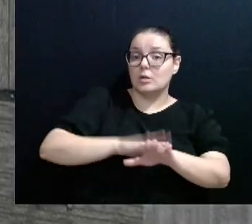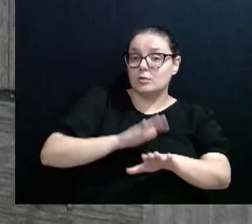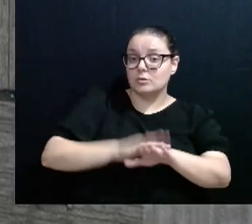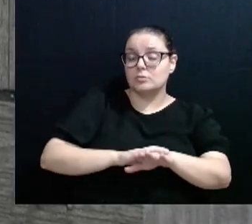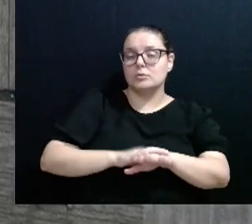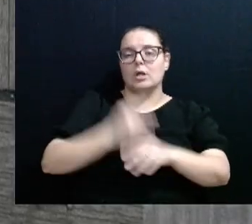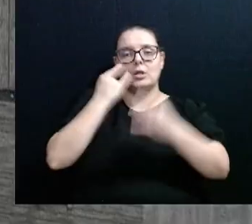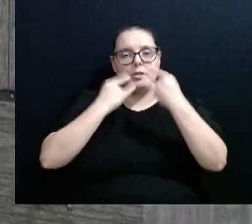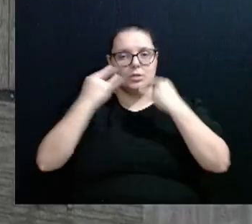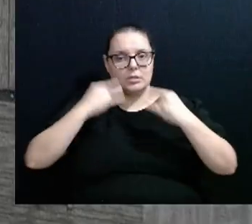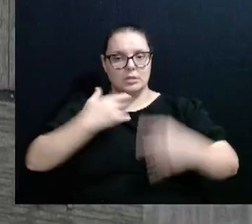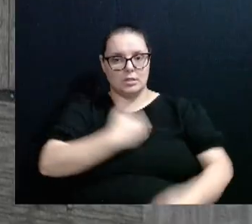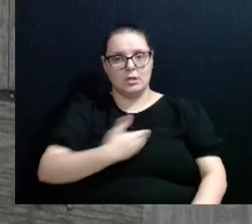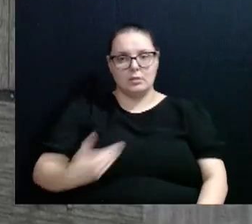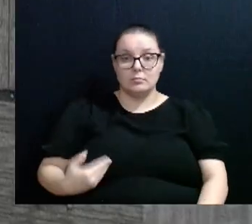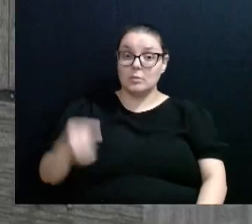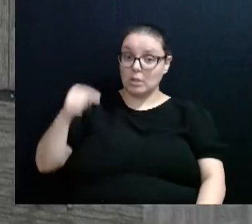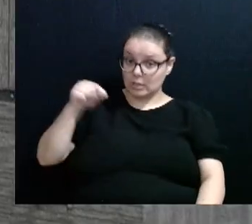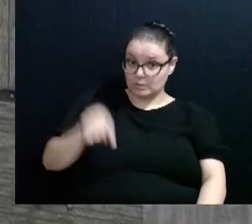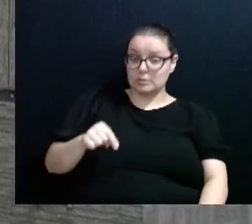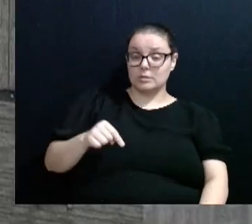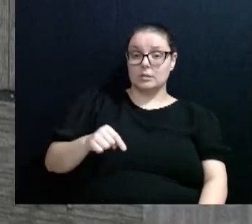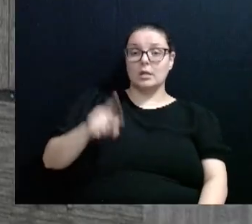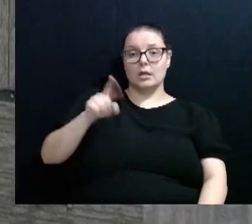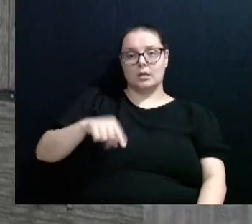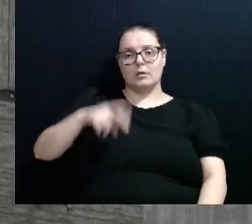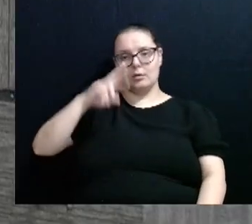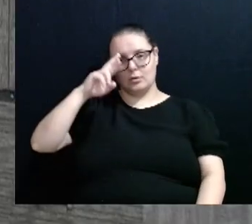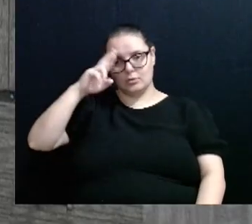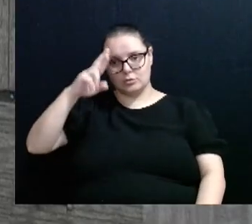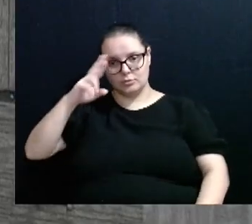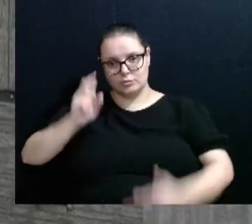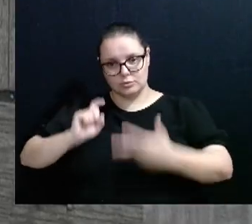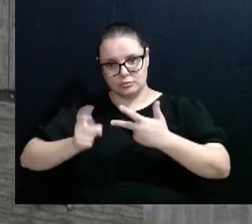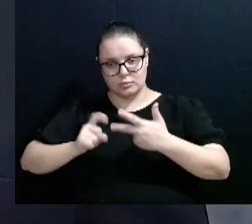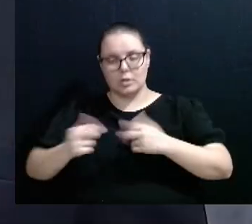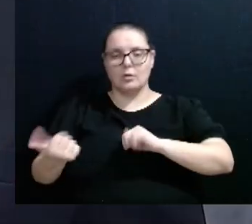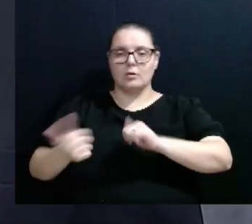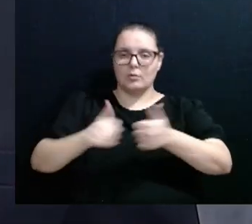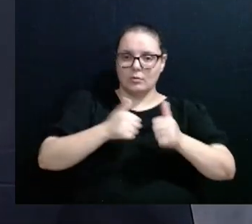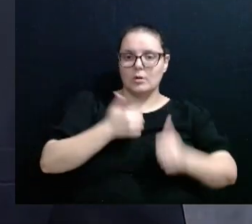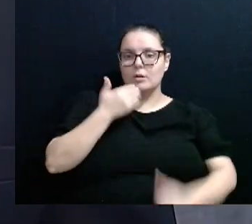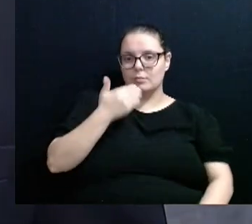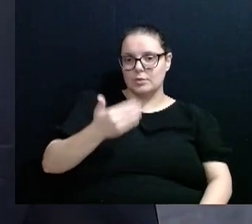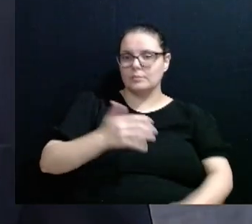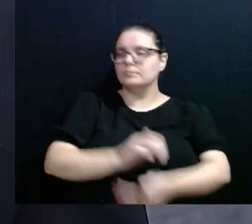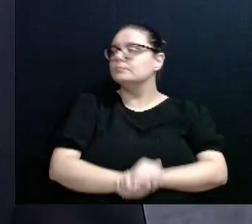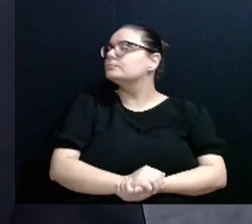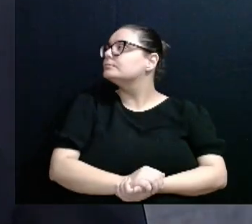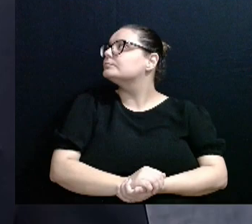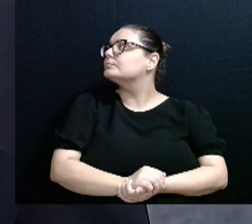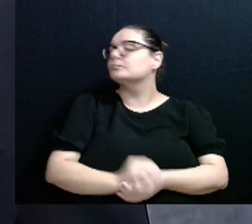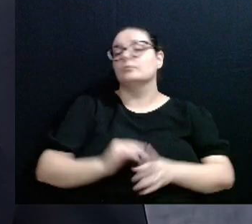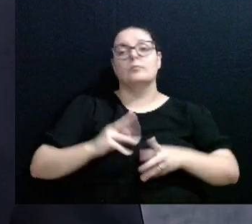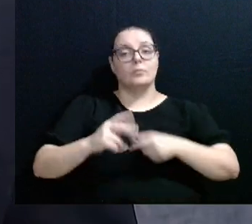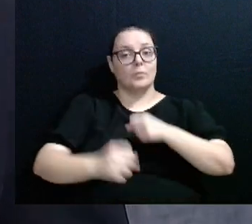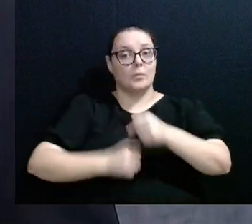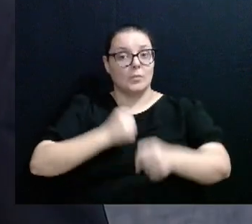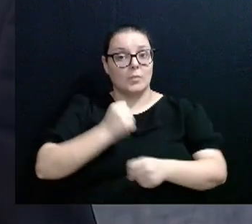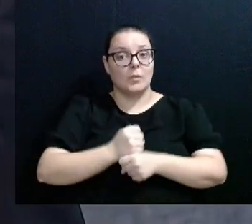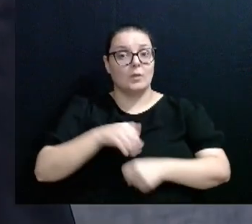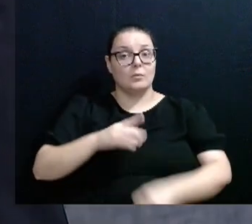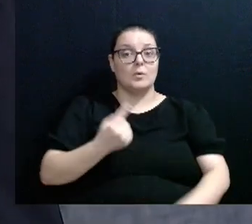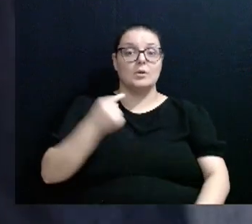público. Nesse caso, cabe ao chefe do Executivo avaliar os pedidos. Todos os anos, mais de 1.000 animais